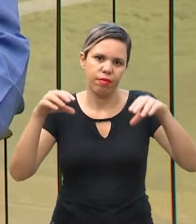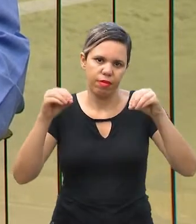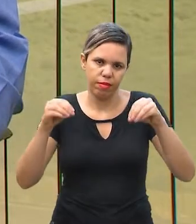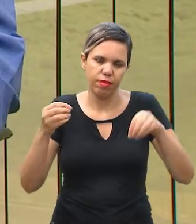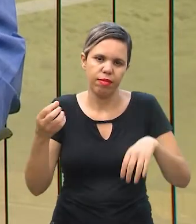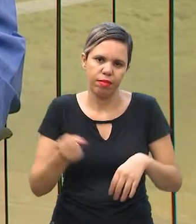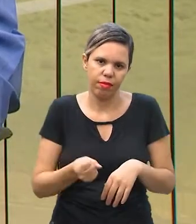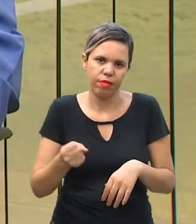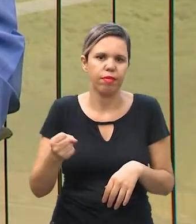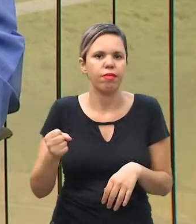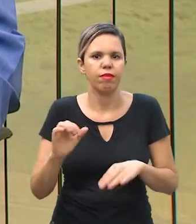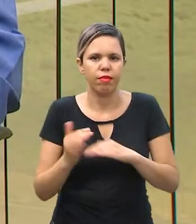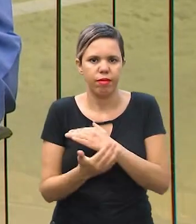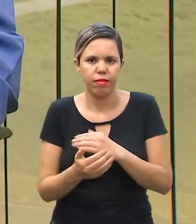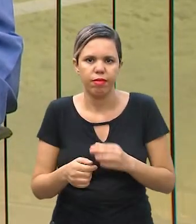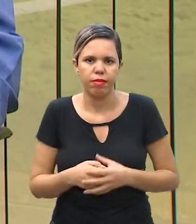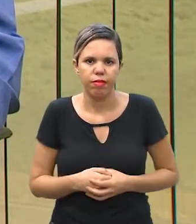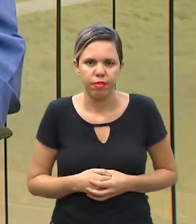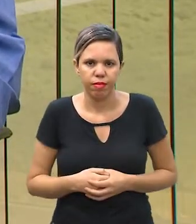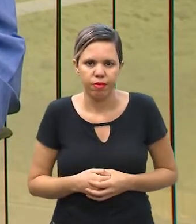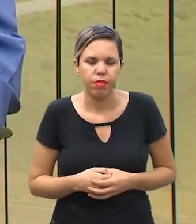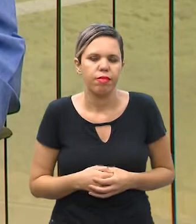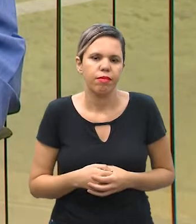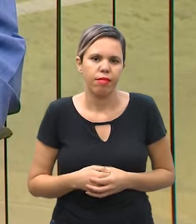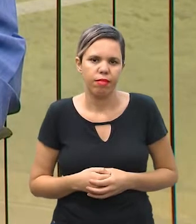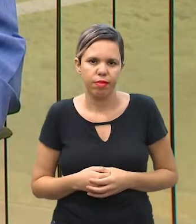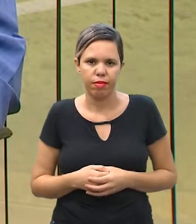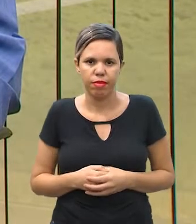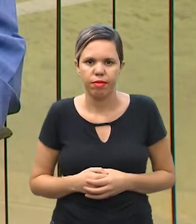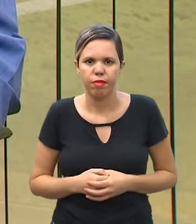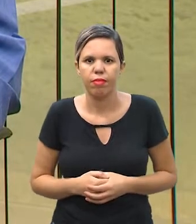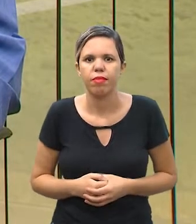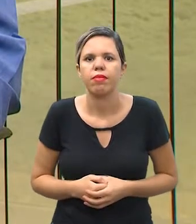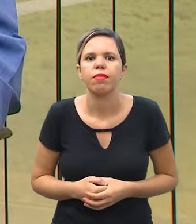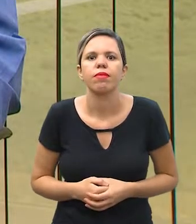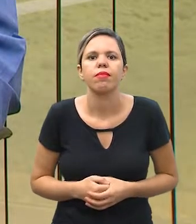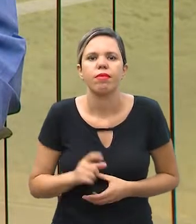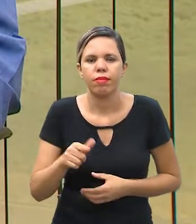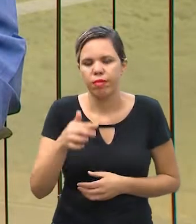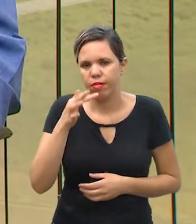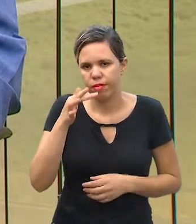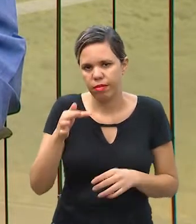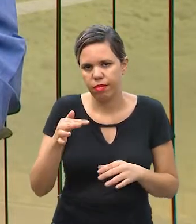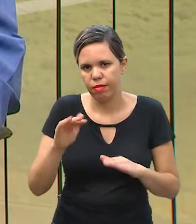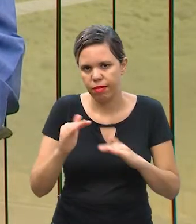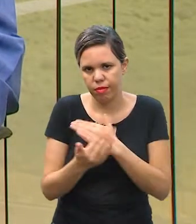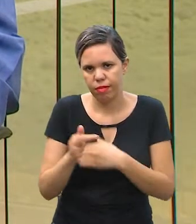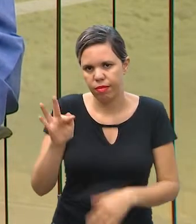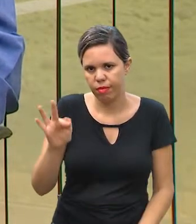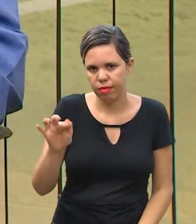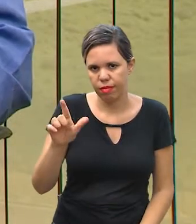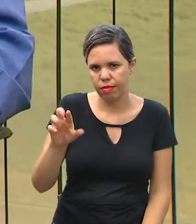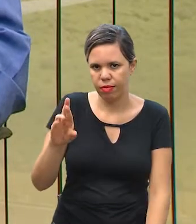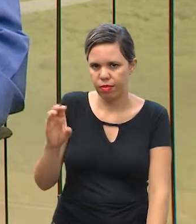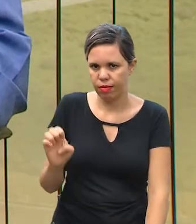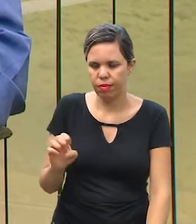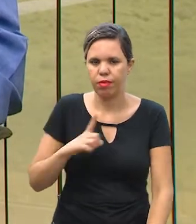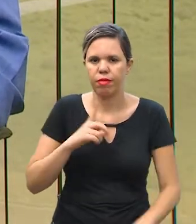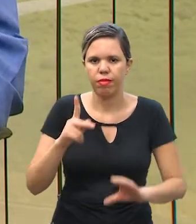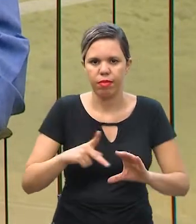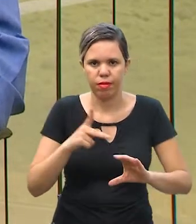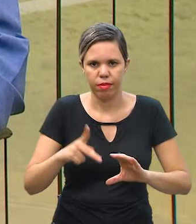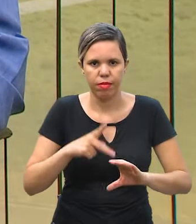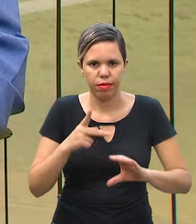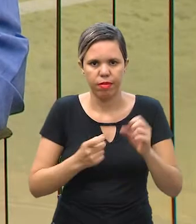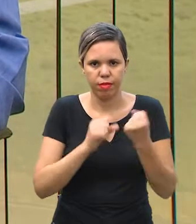já estava bem adensado ali, mas do Florence só tinha basicamente a Pirelli e alguns bairros